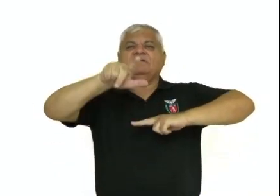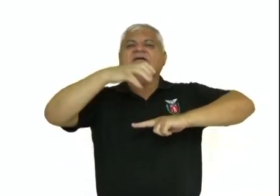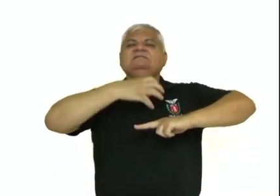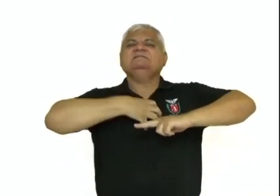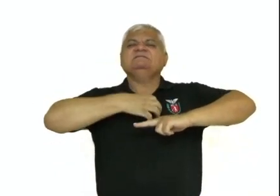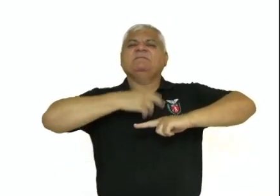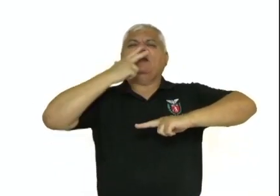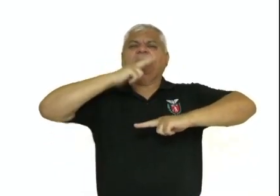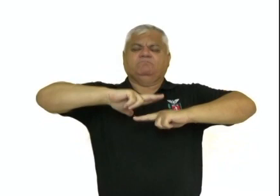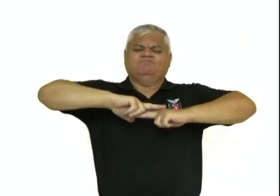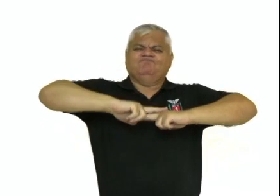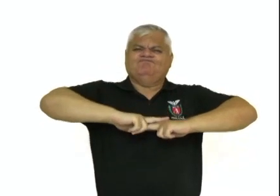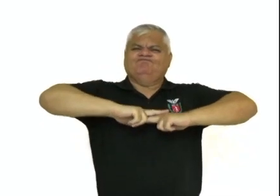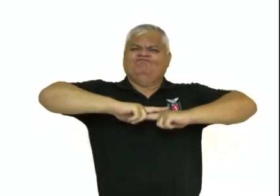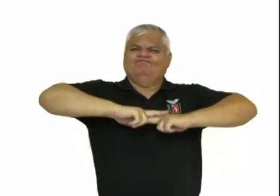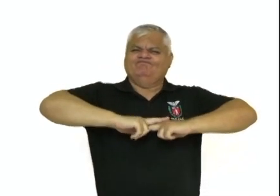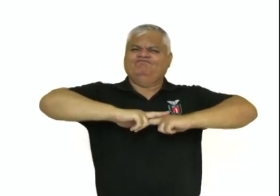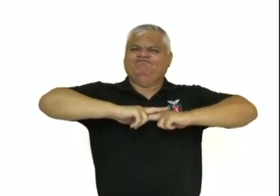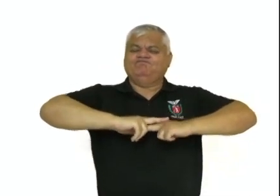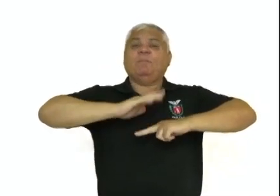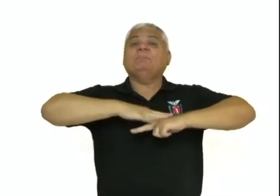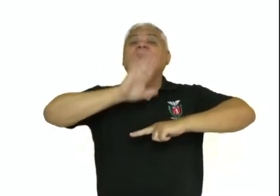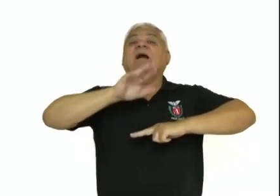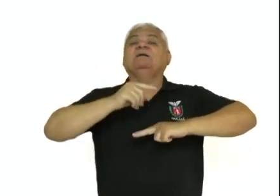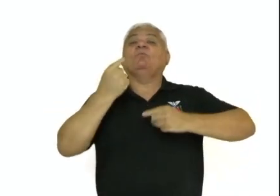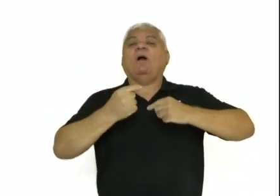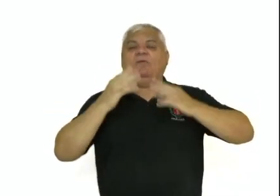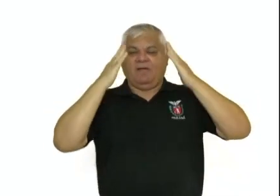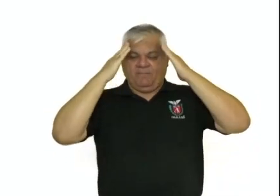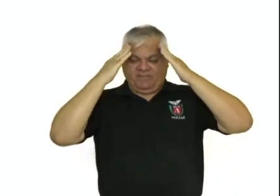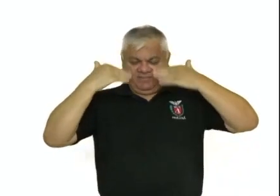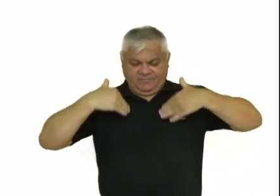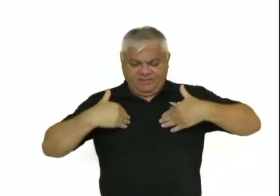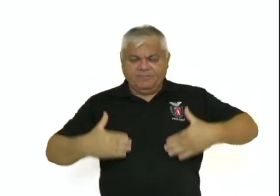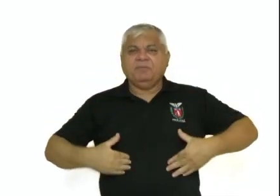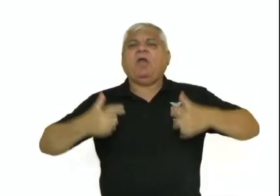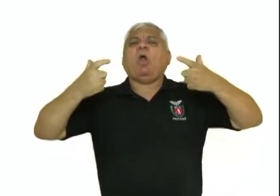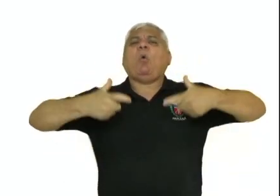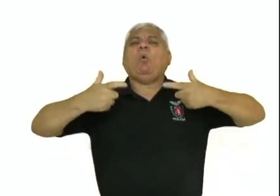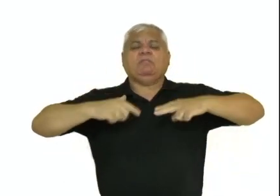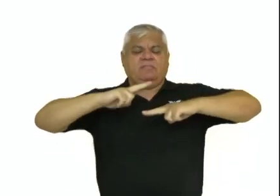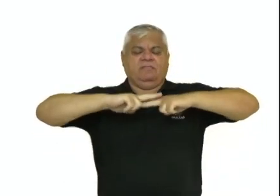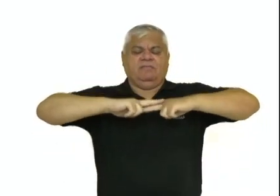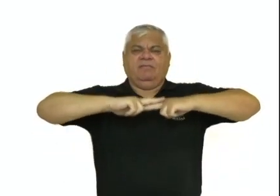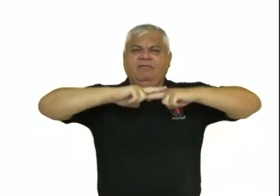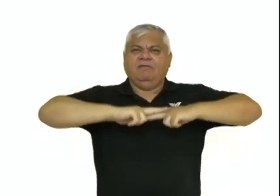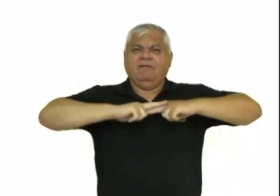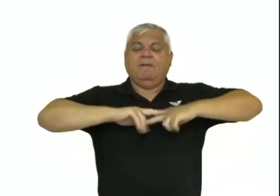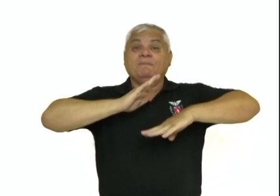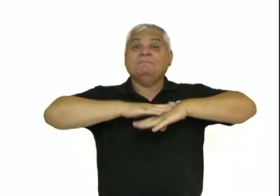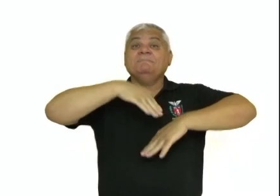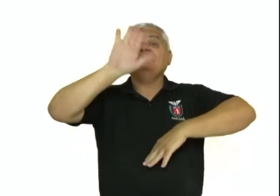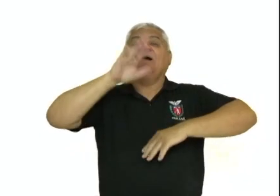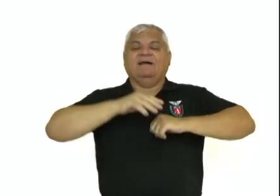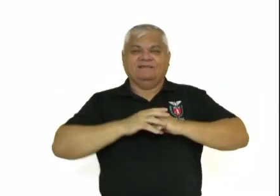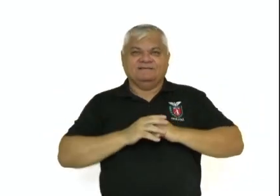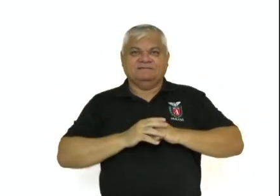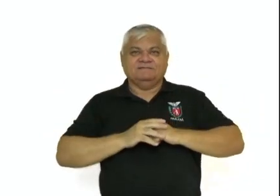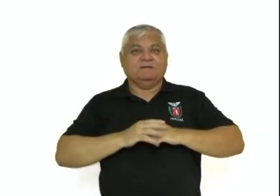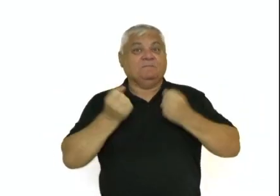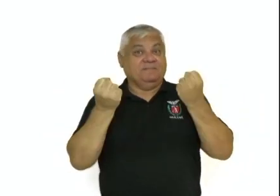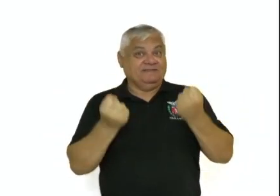de pressão é maior? Essa sensação traduzirá o peso de cada parte ou segmento que descansa sobre aquele